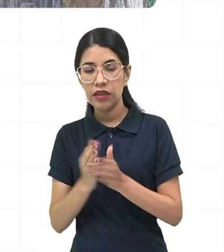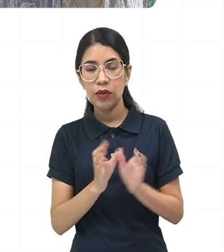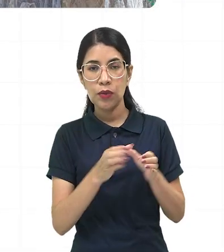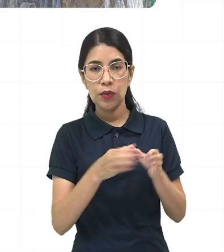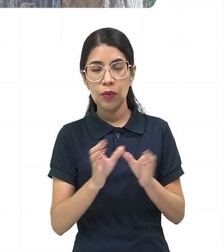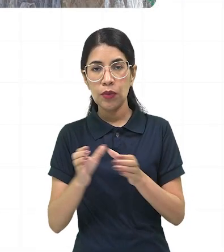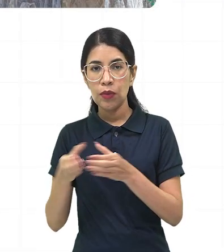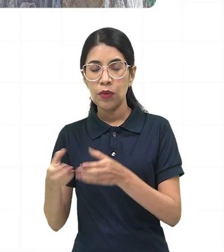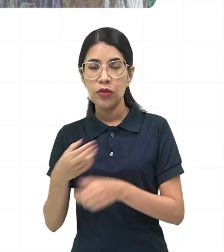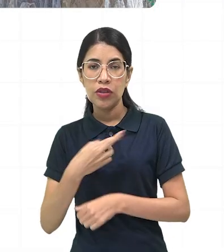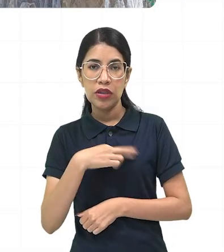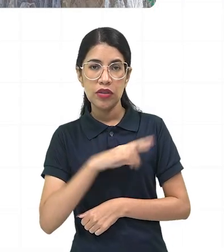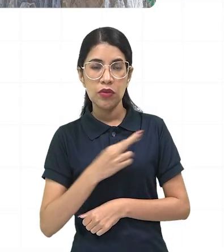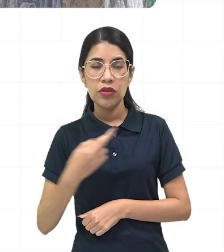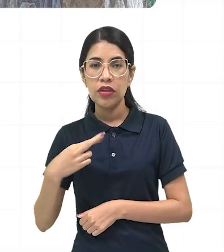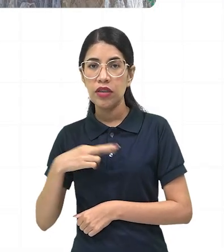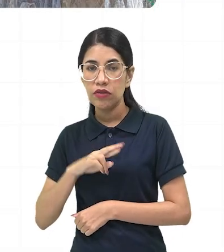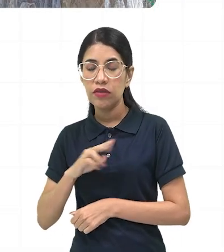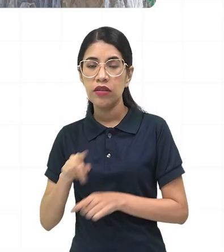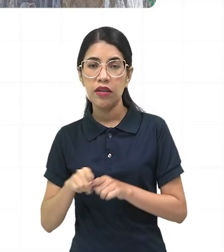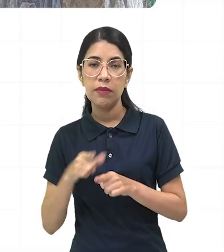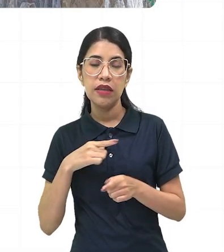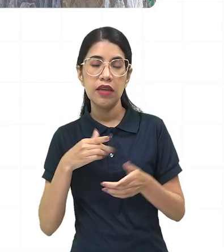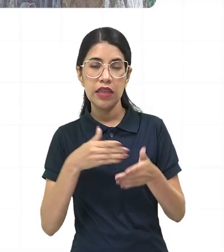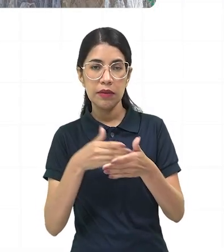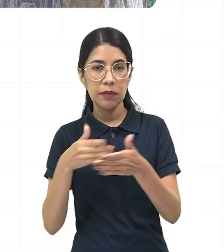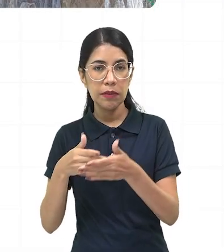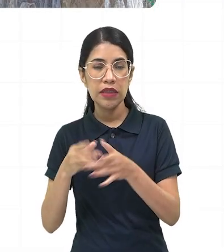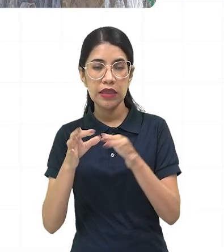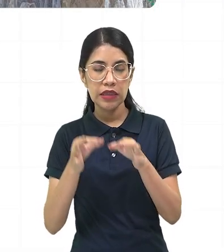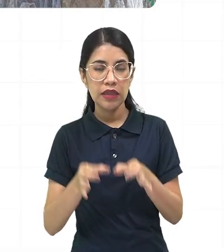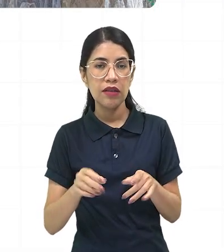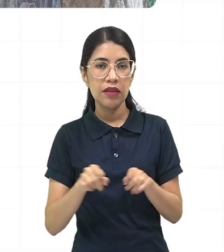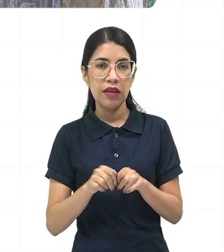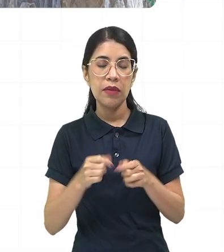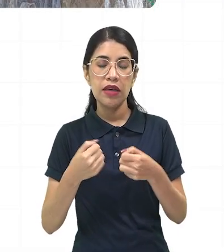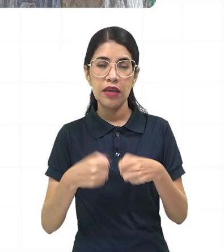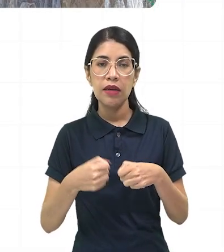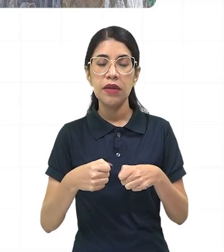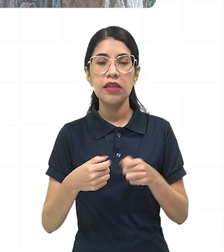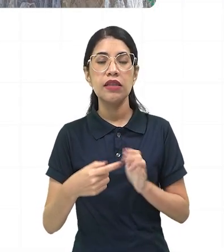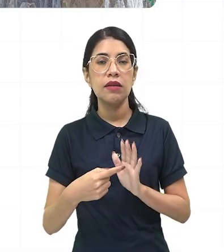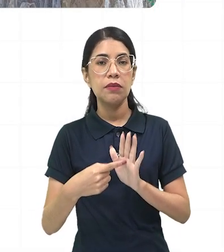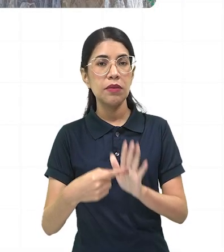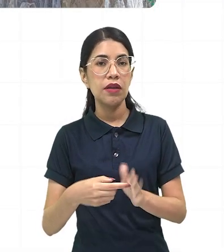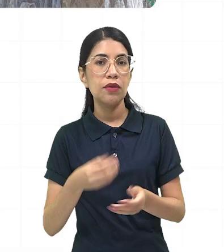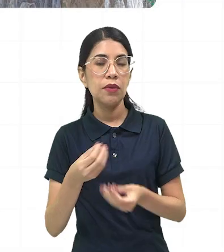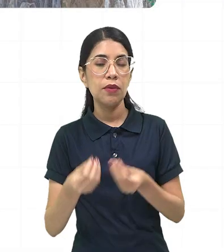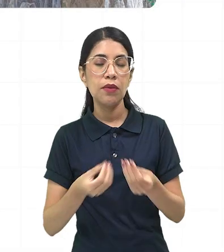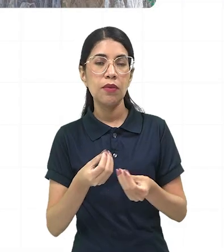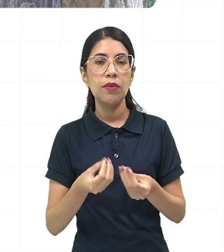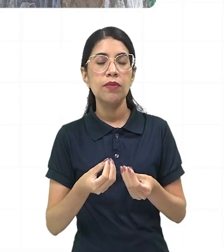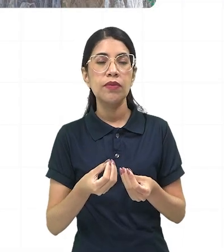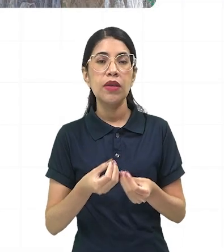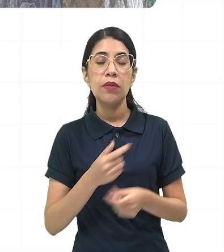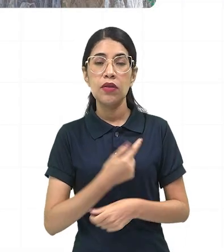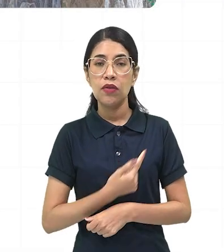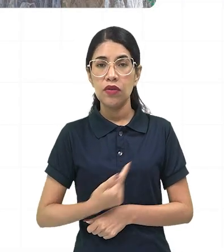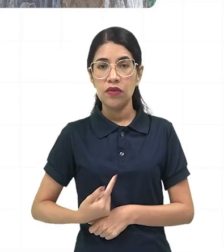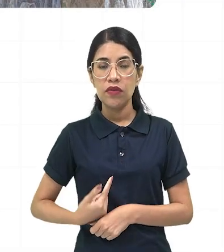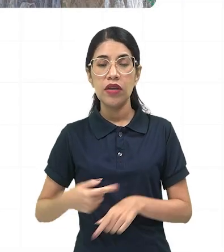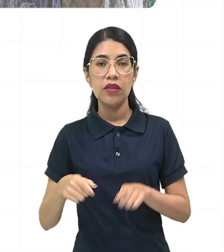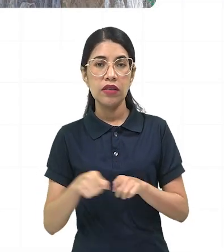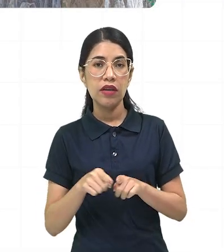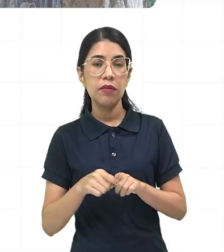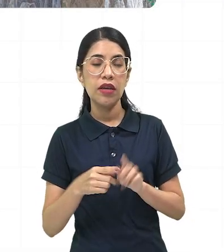diferentes religiões, também há limites claros, limites que devem ser postos não só pelo Estado, mas até